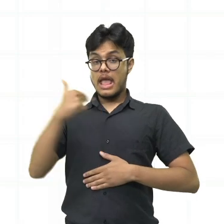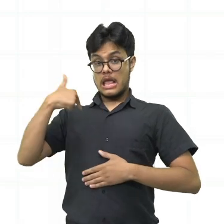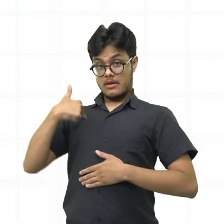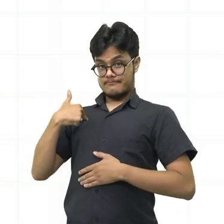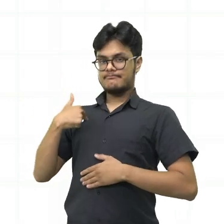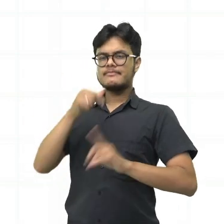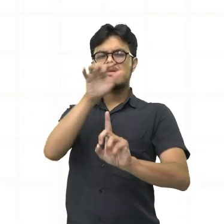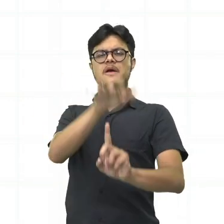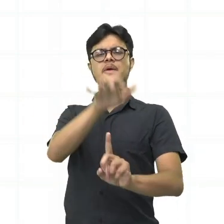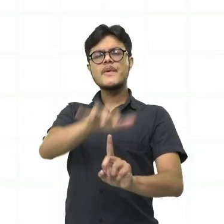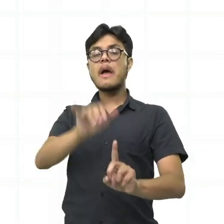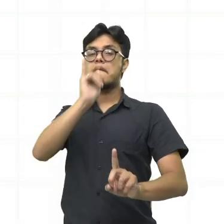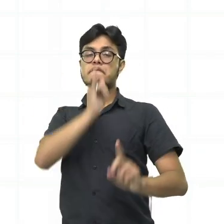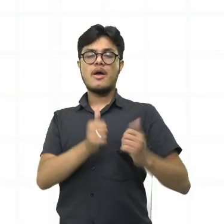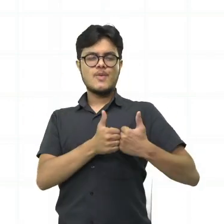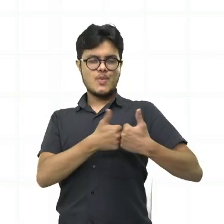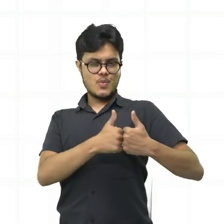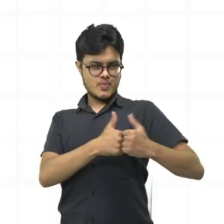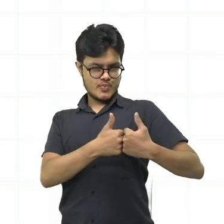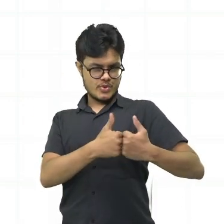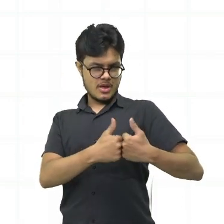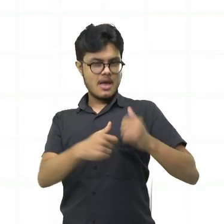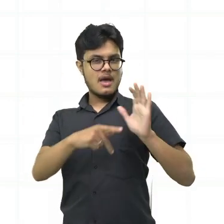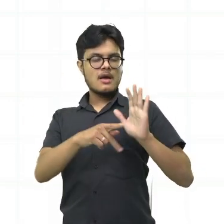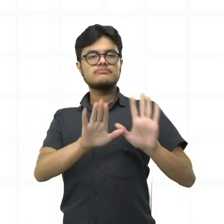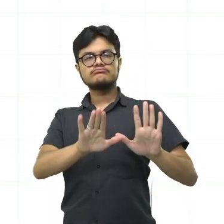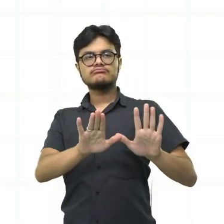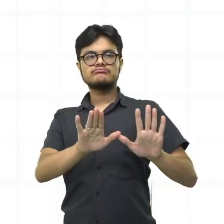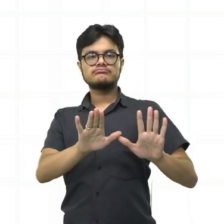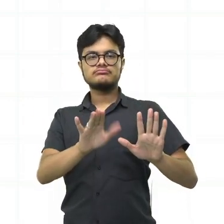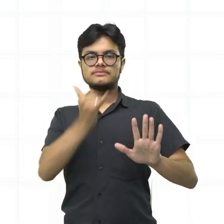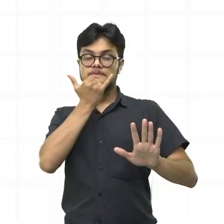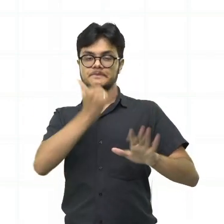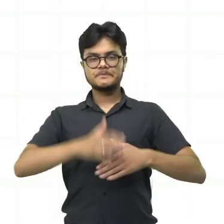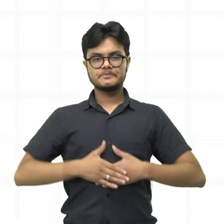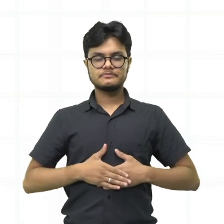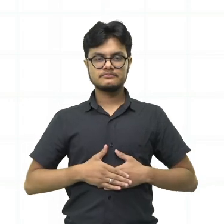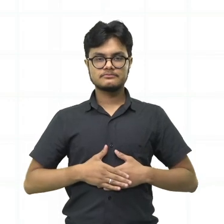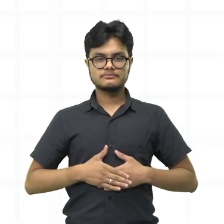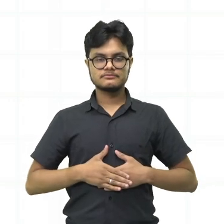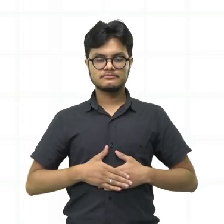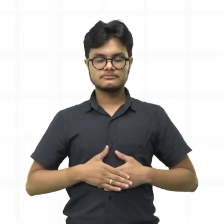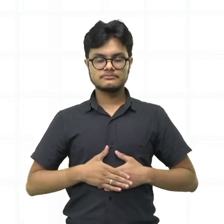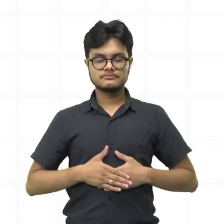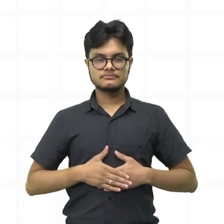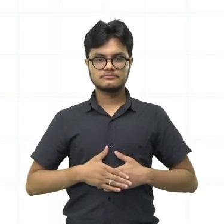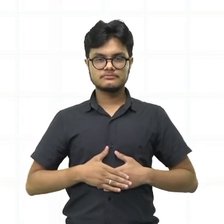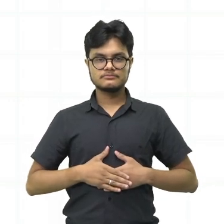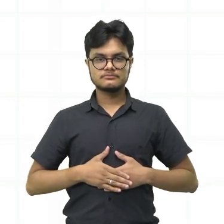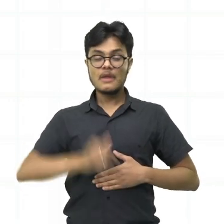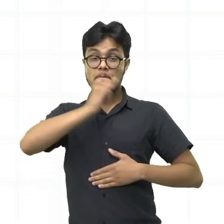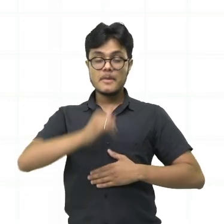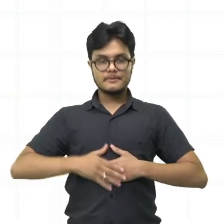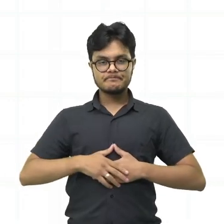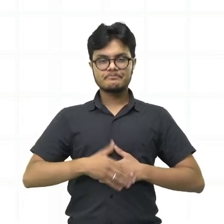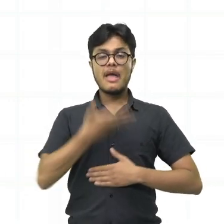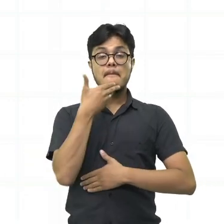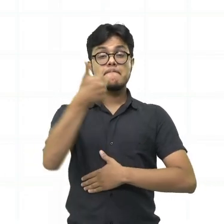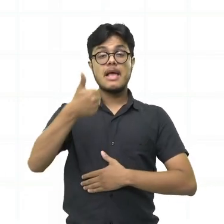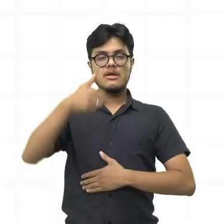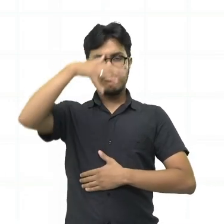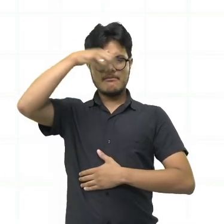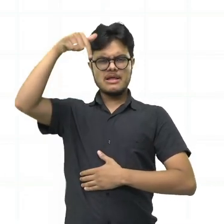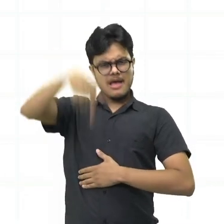eleitor de que o transporte para a cidade de Manaus, o melhor tipo de transporte para a cidade de Manaus é o fluvial. Né?